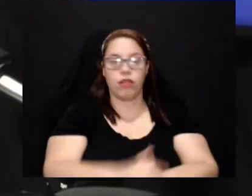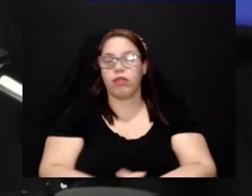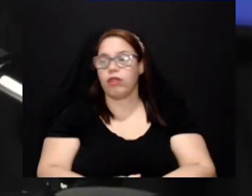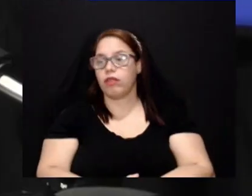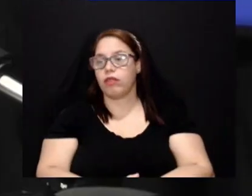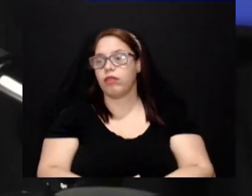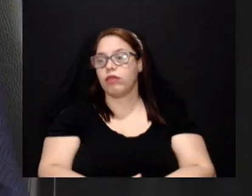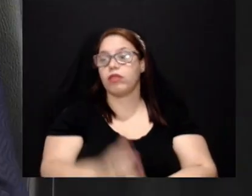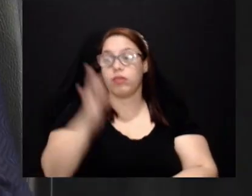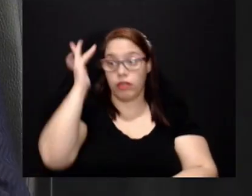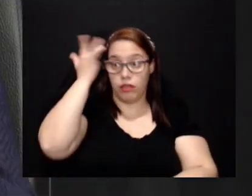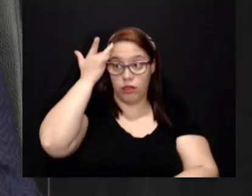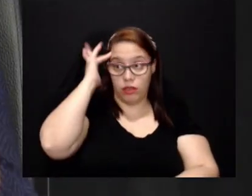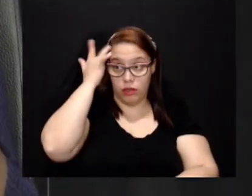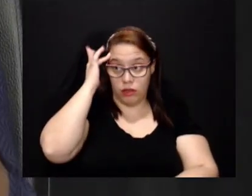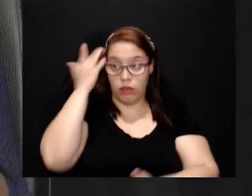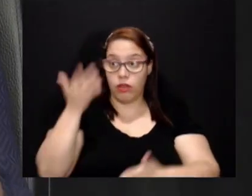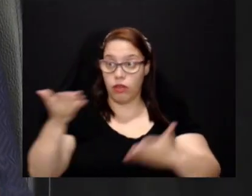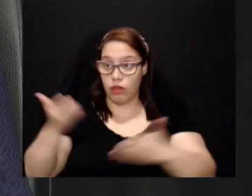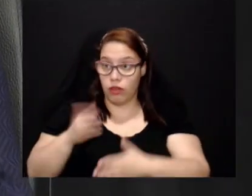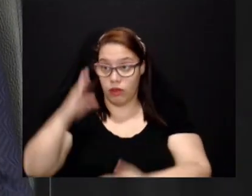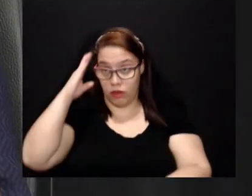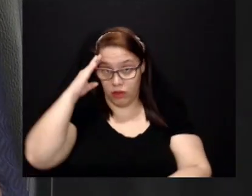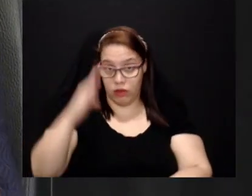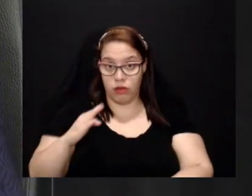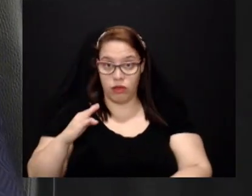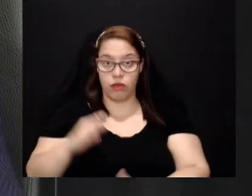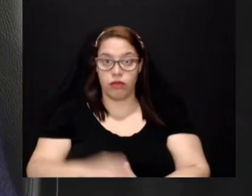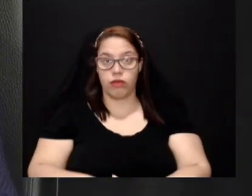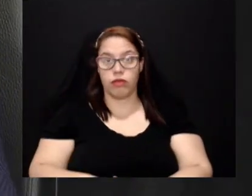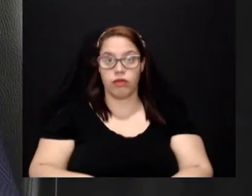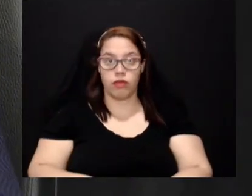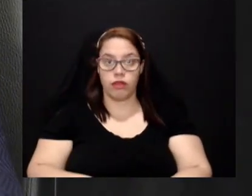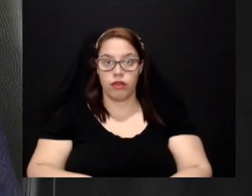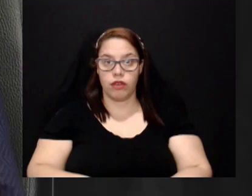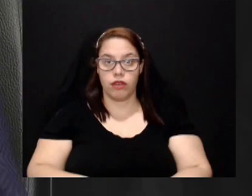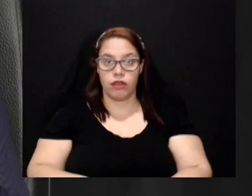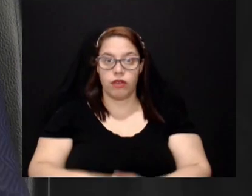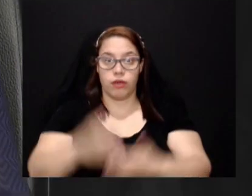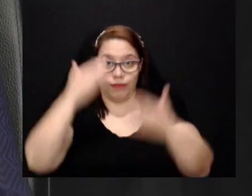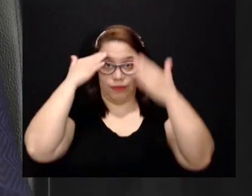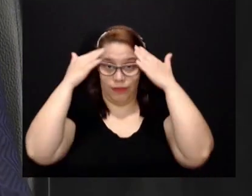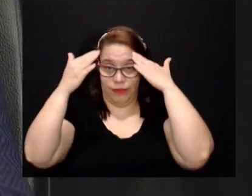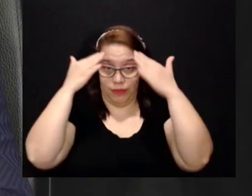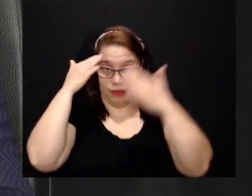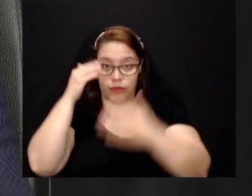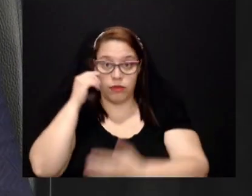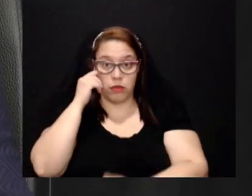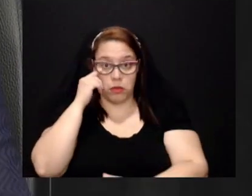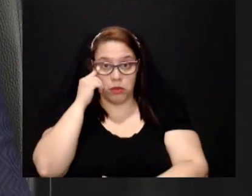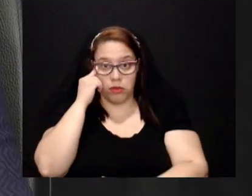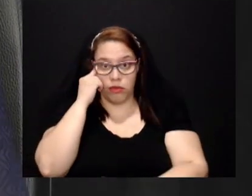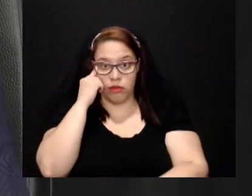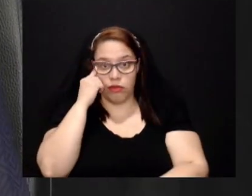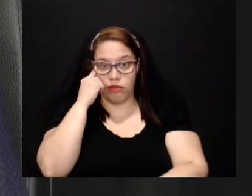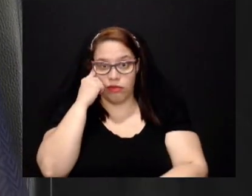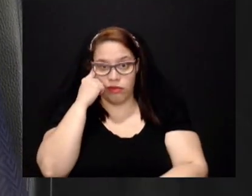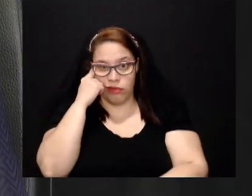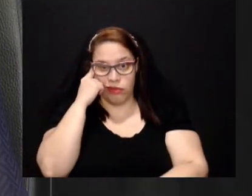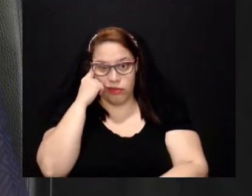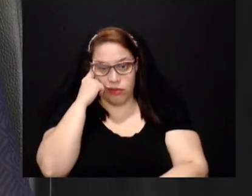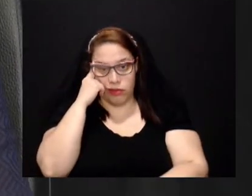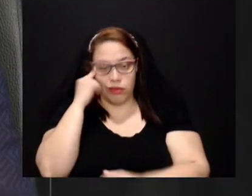que hoje, principalmente, que eu acho que estou muita terapia, né, e tendo trabalhado essas questões, eu simplesmente